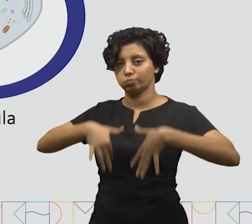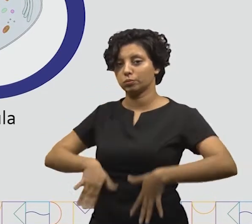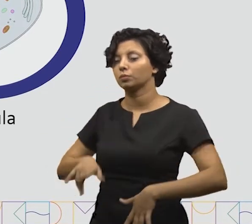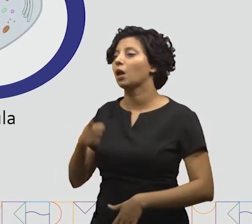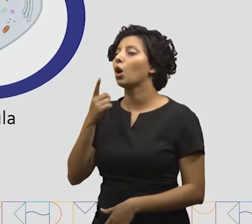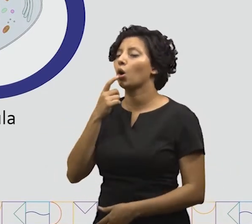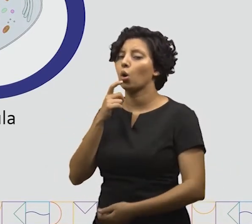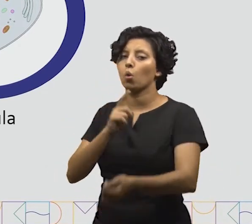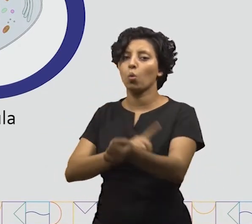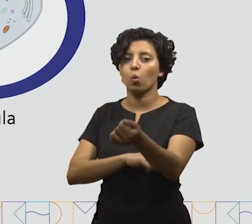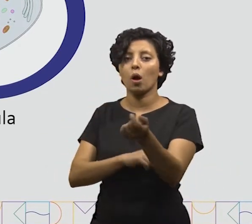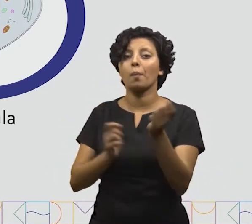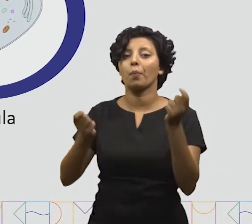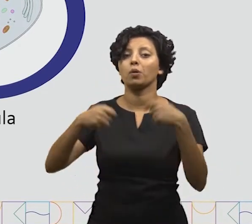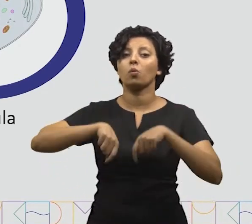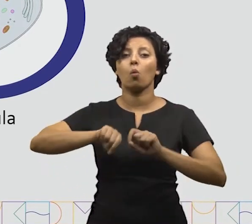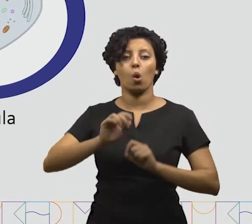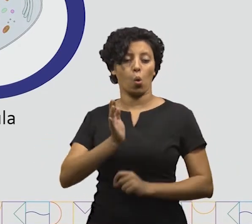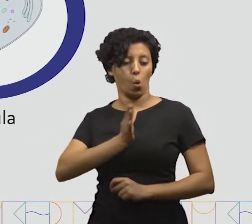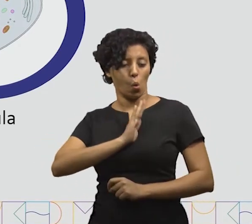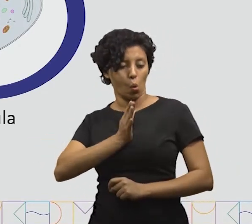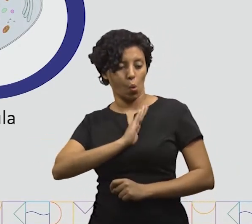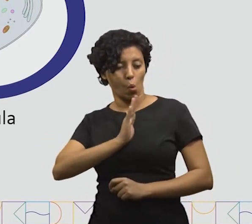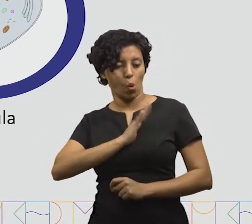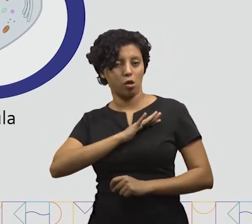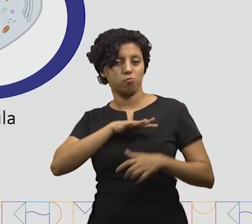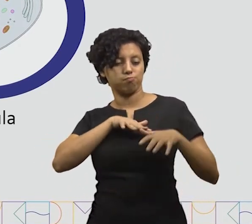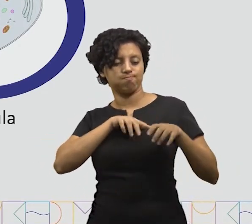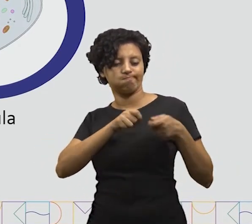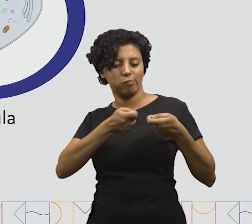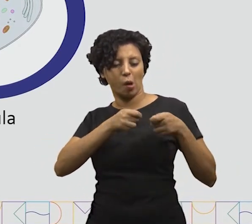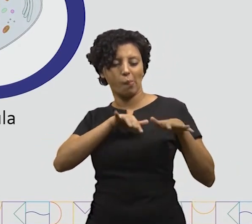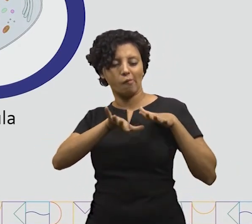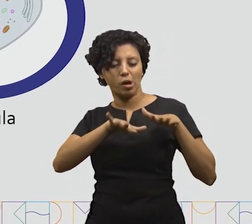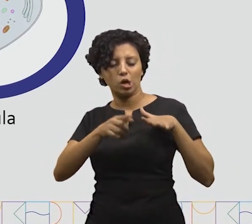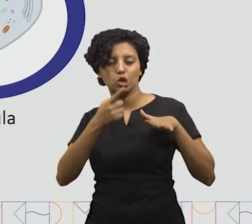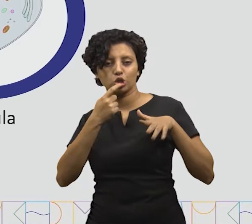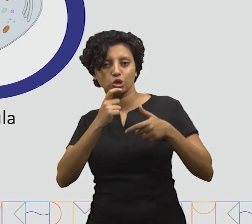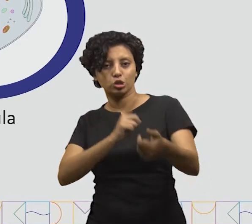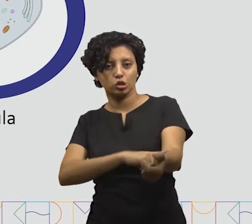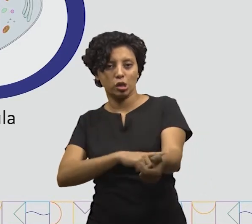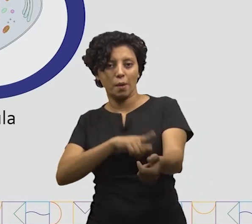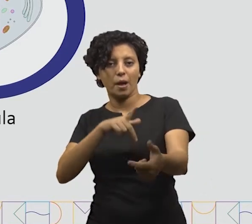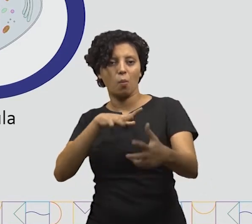movimenta graças à ação do coração. Esse órgão funciona como uma